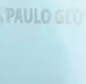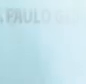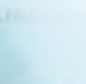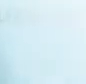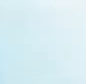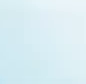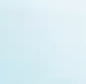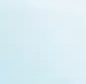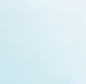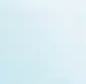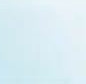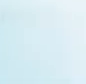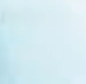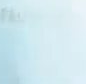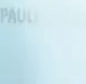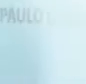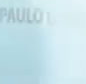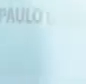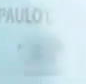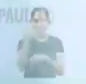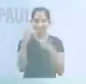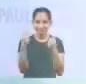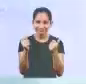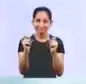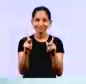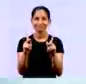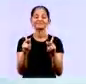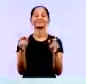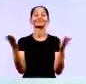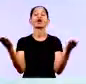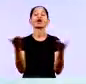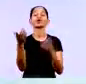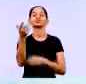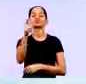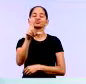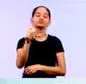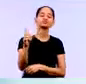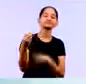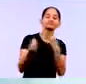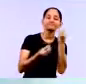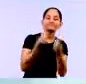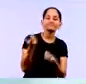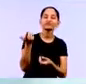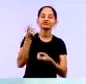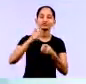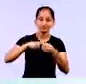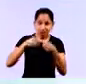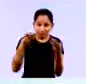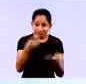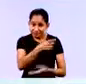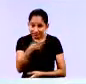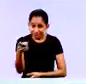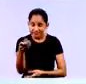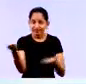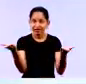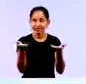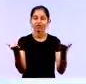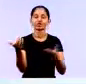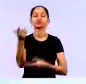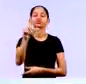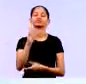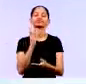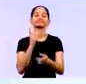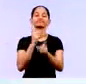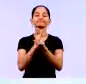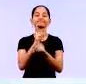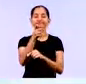Ok, boa noite, garotos, garotas, como estão? Como é que foi mais esse final de semana? Estamos de volta agora para mais um